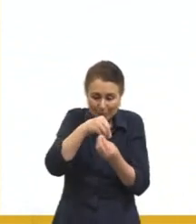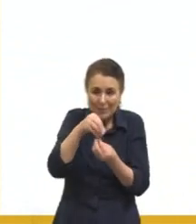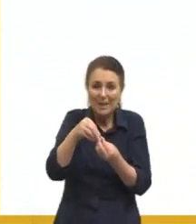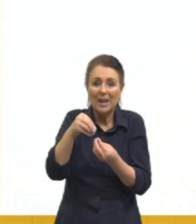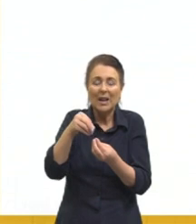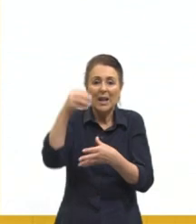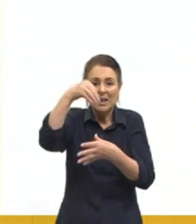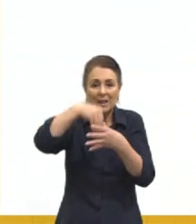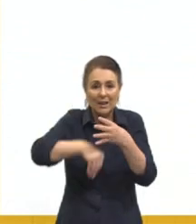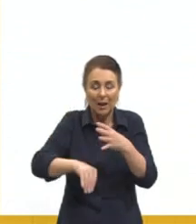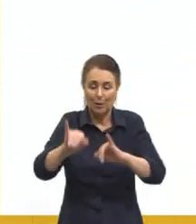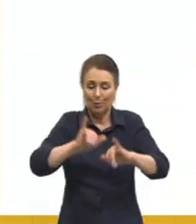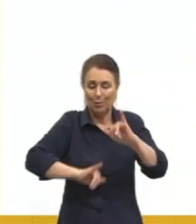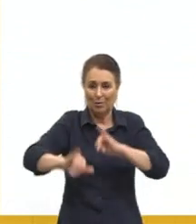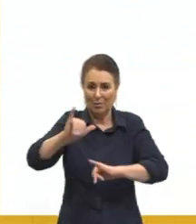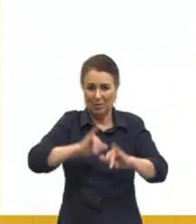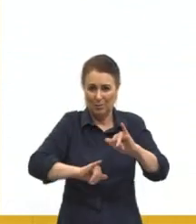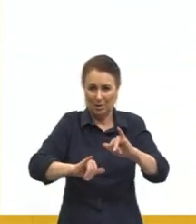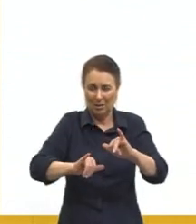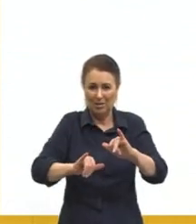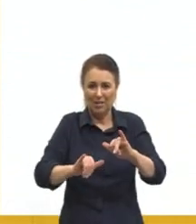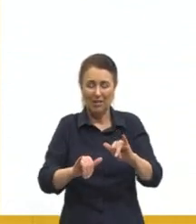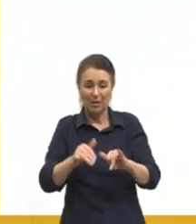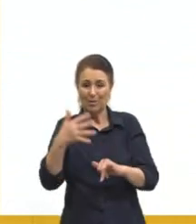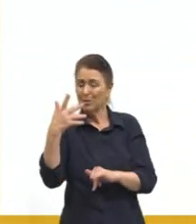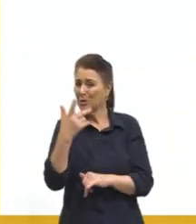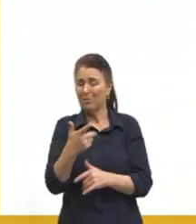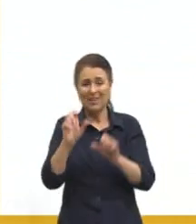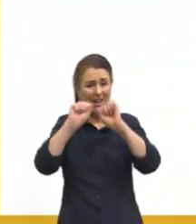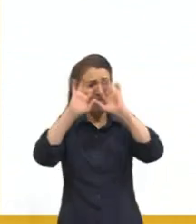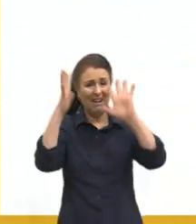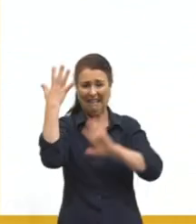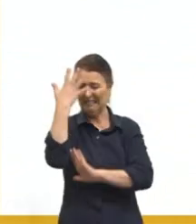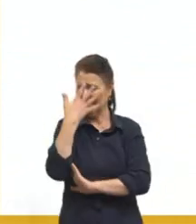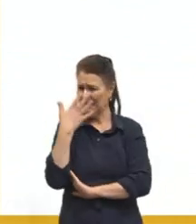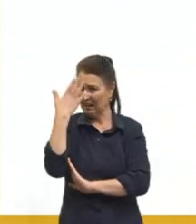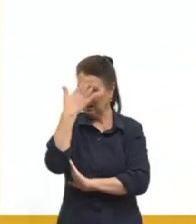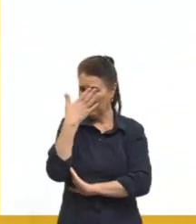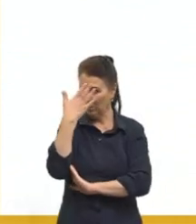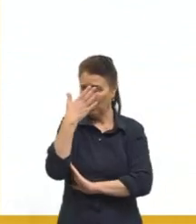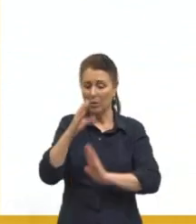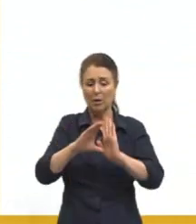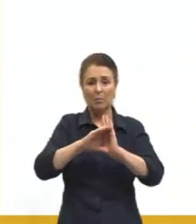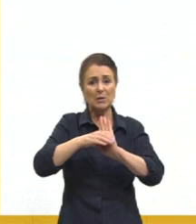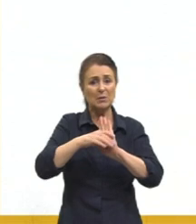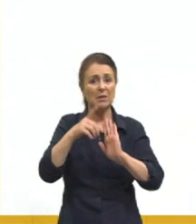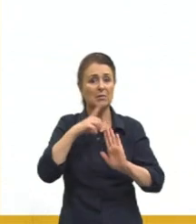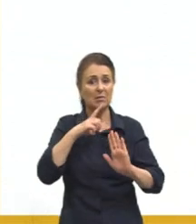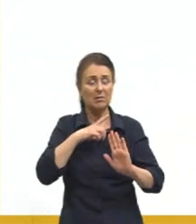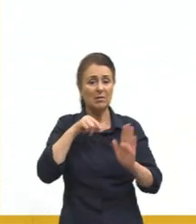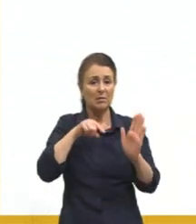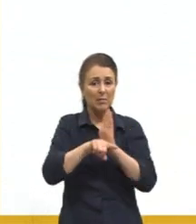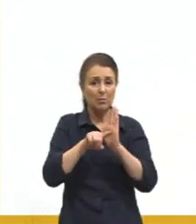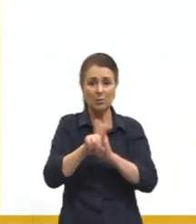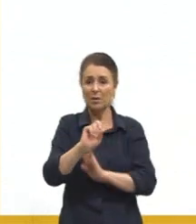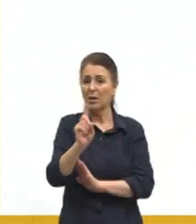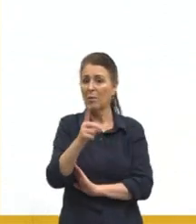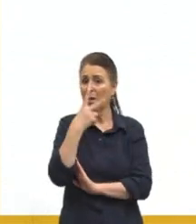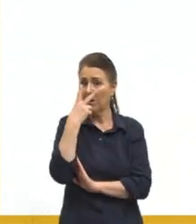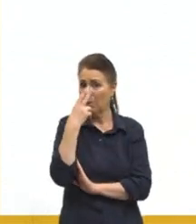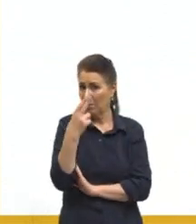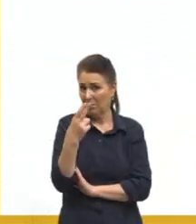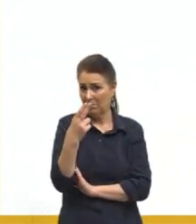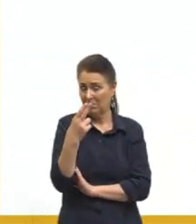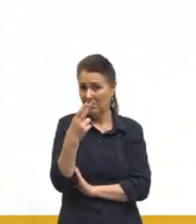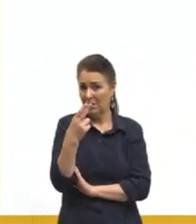de química tava meio embutido a resposta mas esse ano os conceitos que trazia Nas questões não era o mesmo cobrado